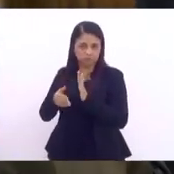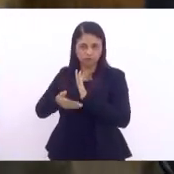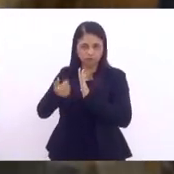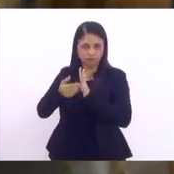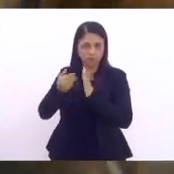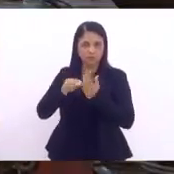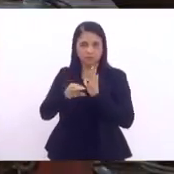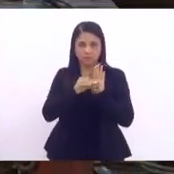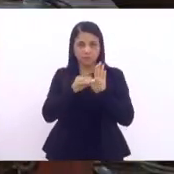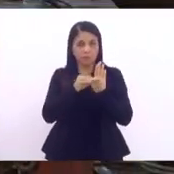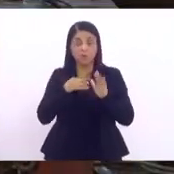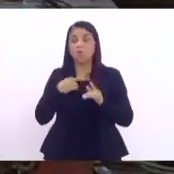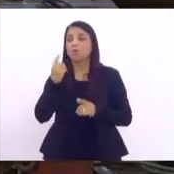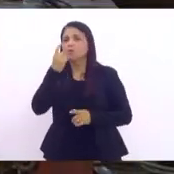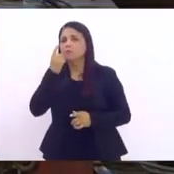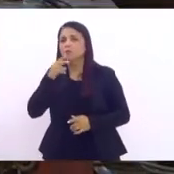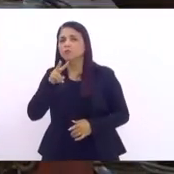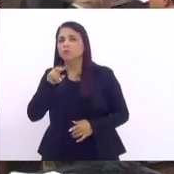Vamos tentar um contato aqui.